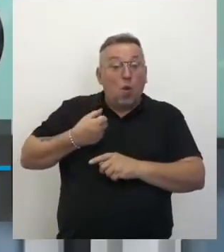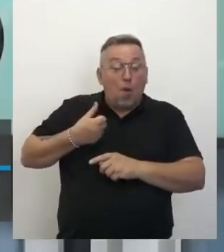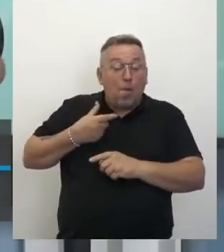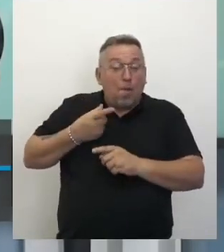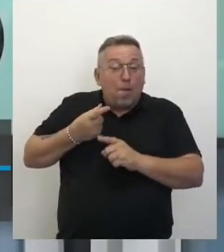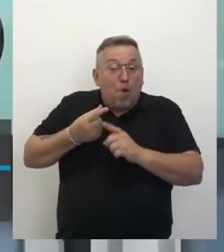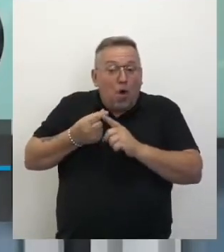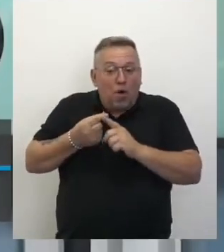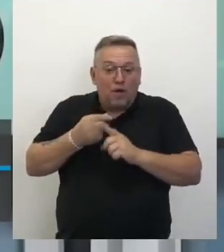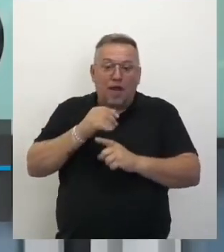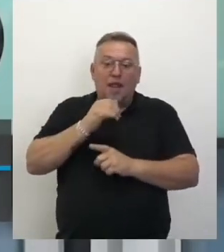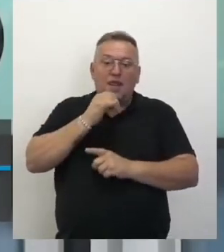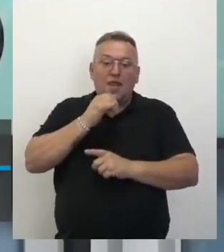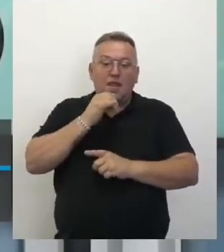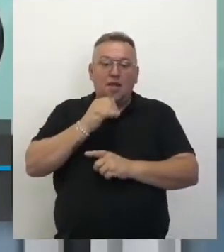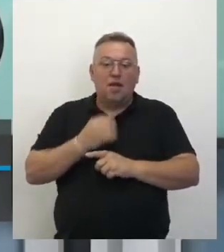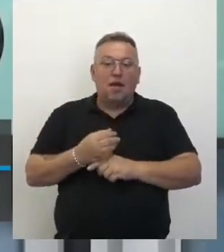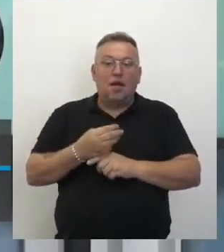por exemplo, lá,